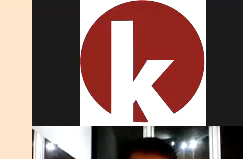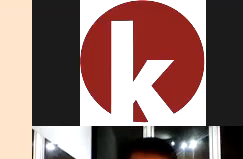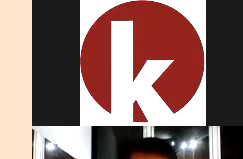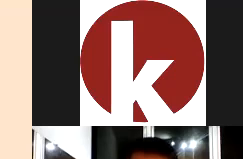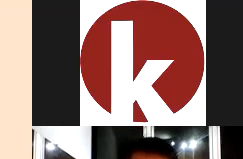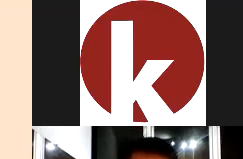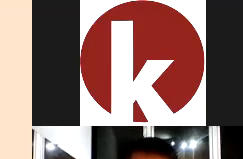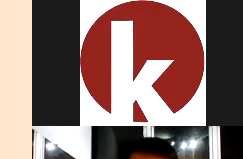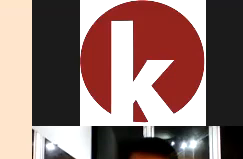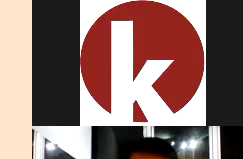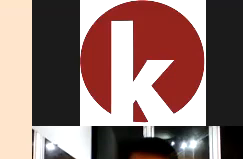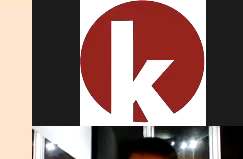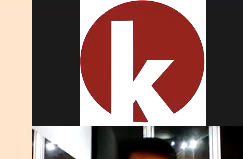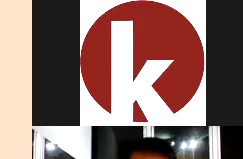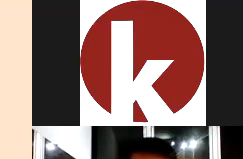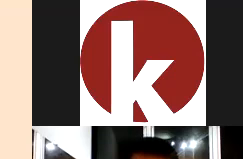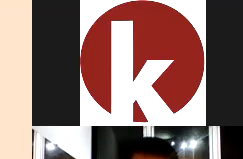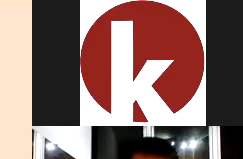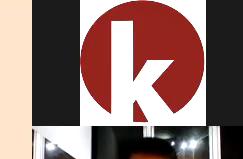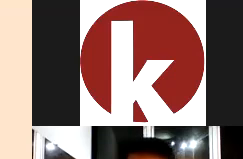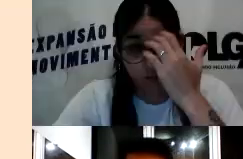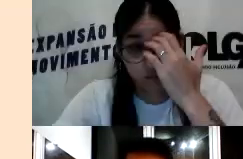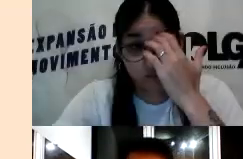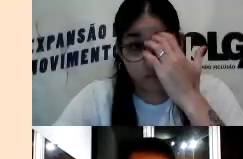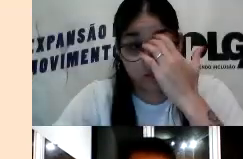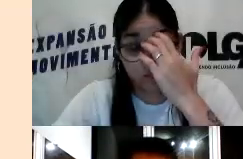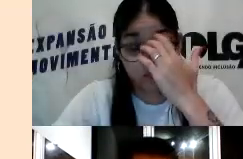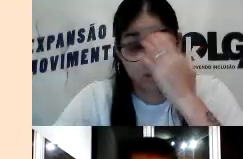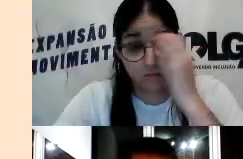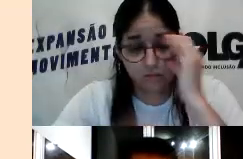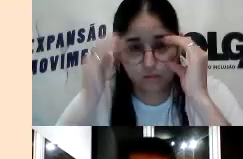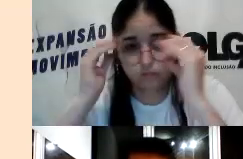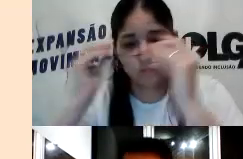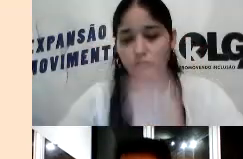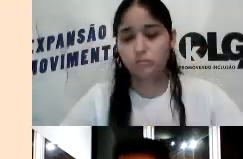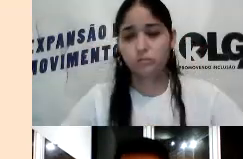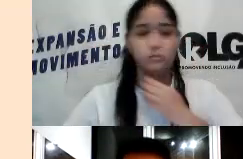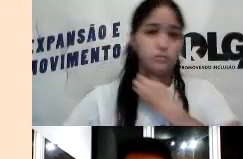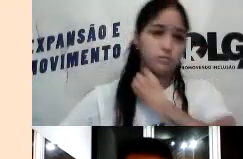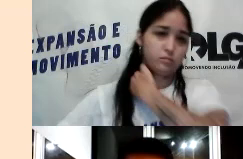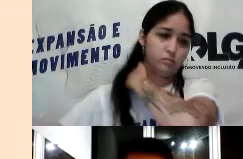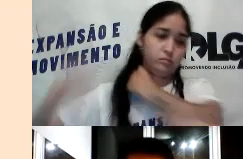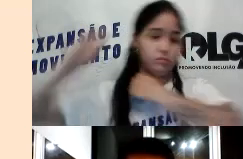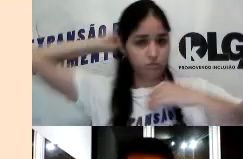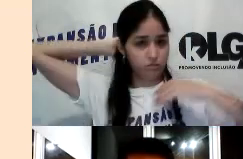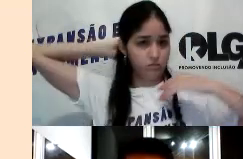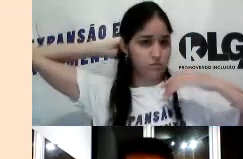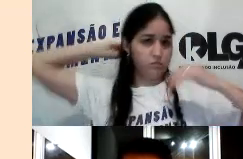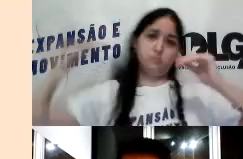usamos, são palavras de muito impacto, de muita memória dos pais, 30, 40 anos